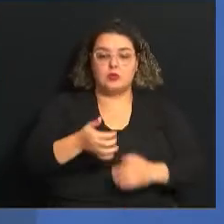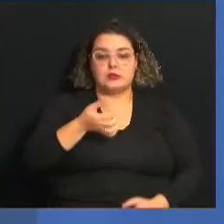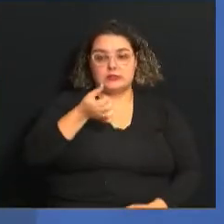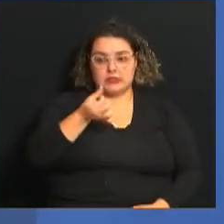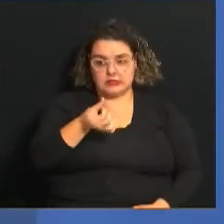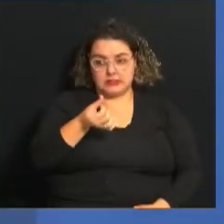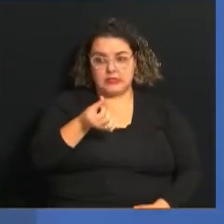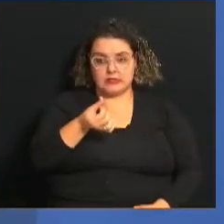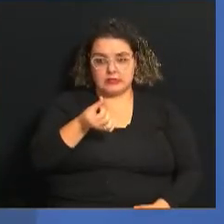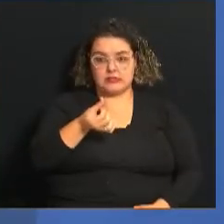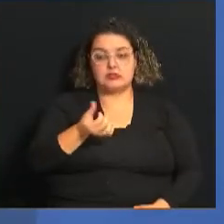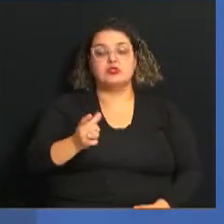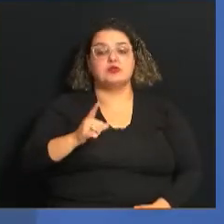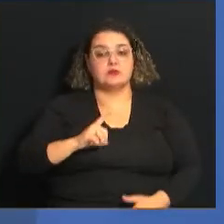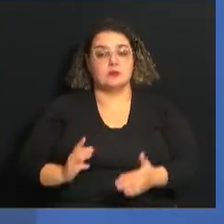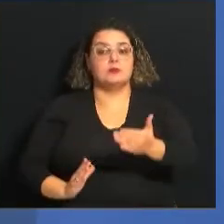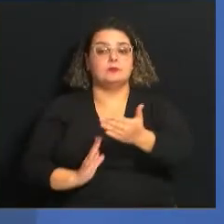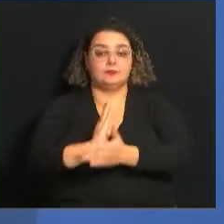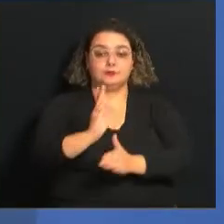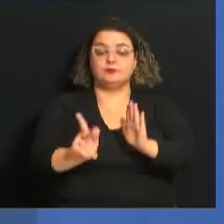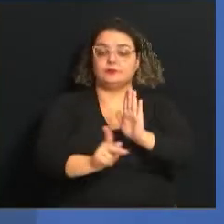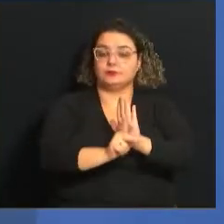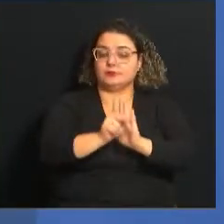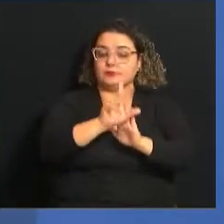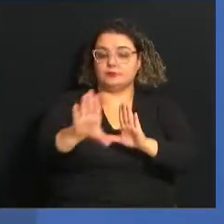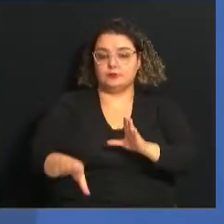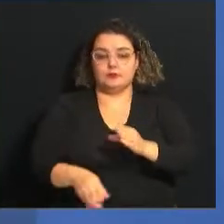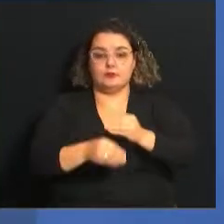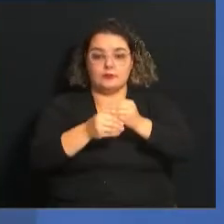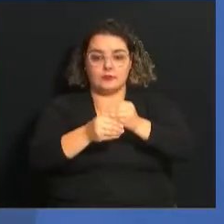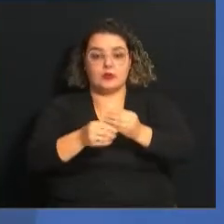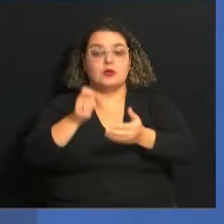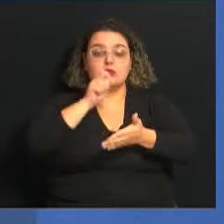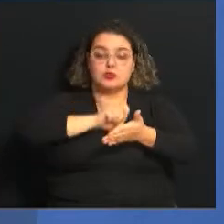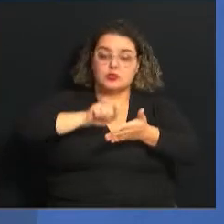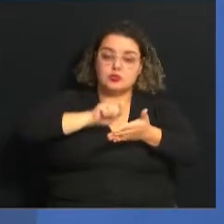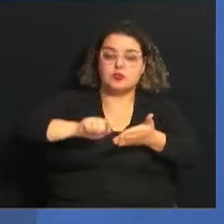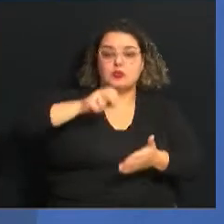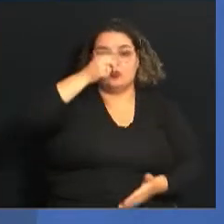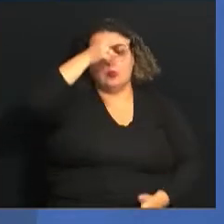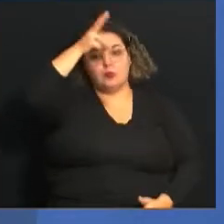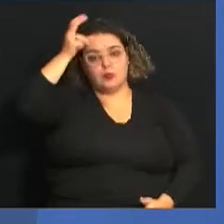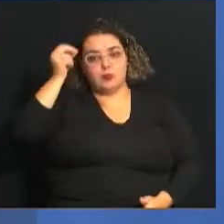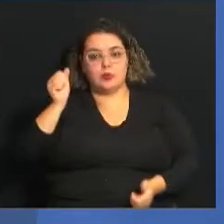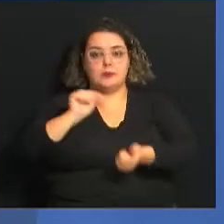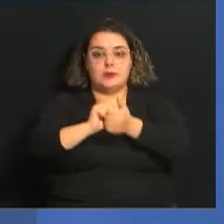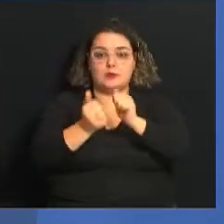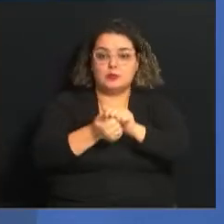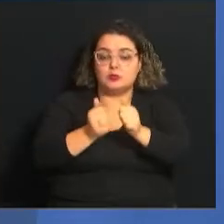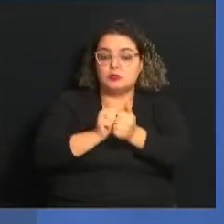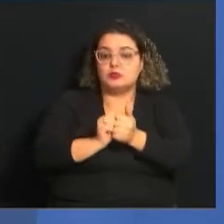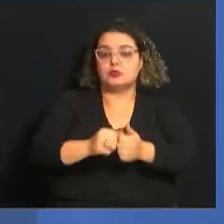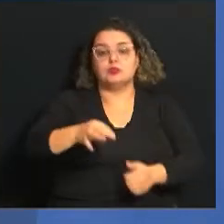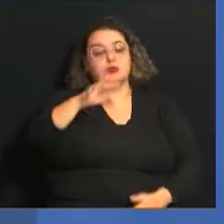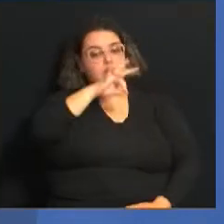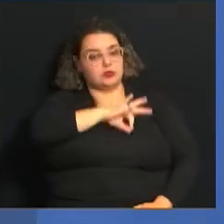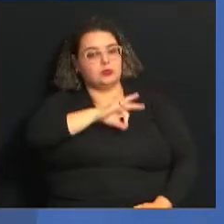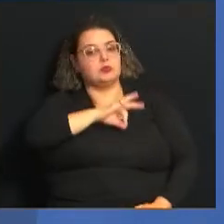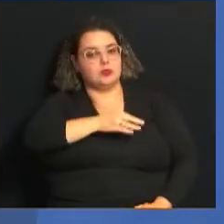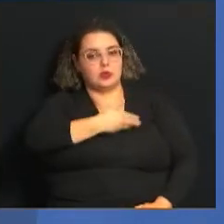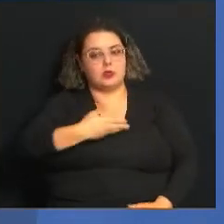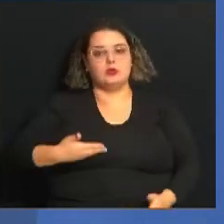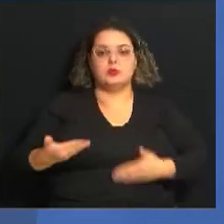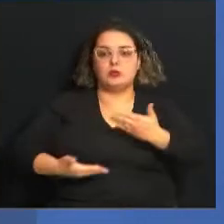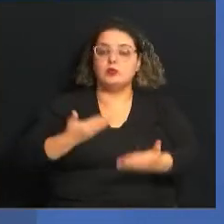tivemos a aprovação do projeto de lei complementar de autoria do prefeito, que reajusta os vencimentos dos servidores públicos